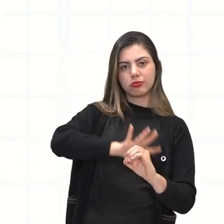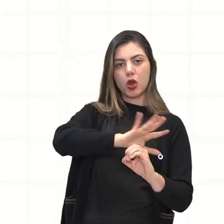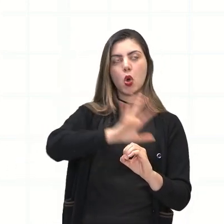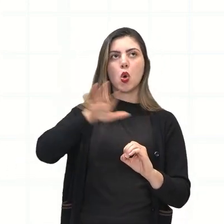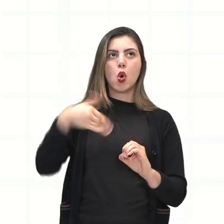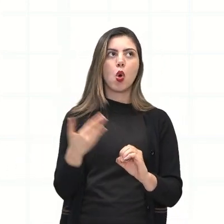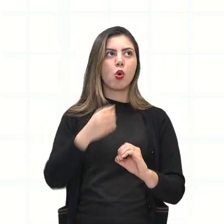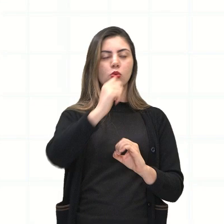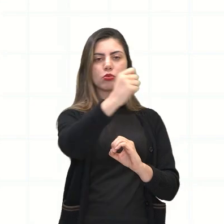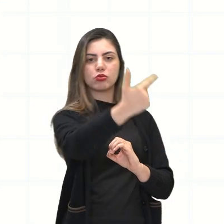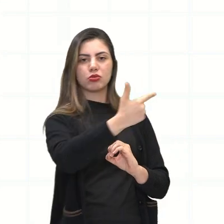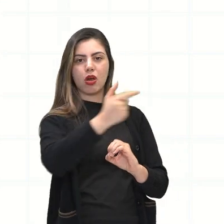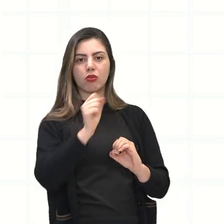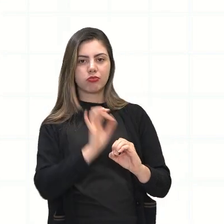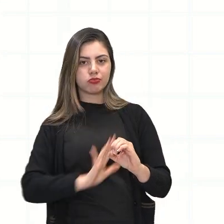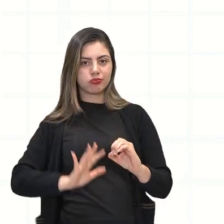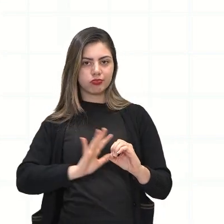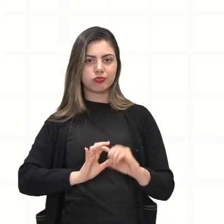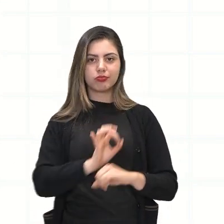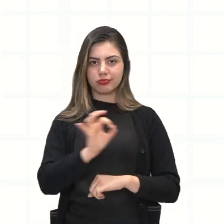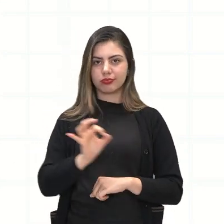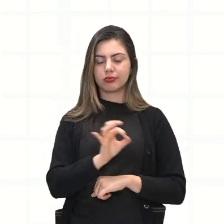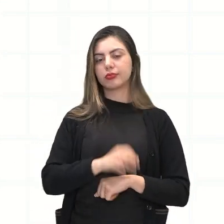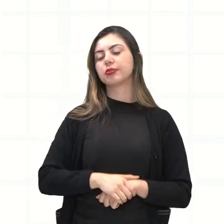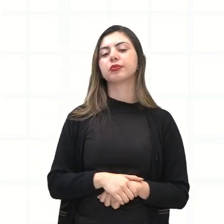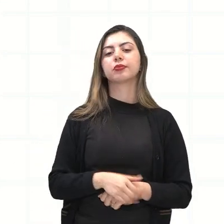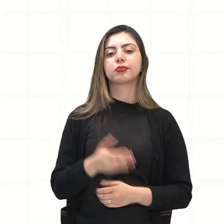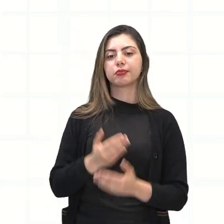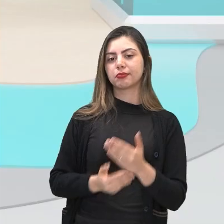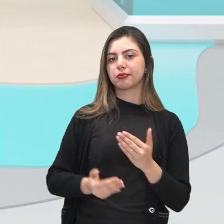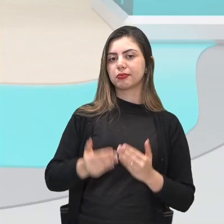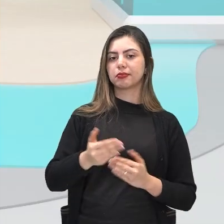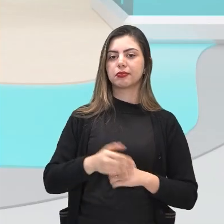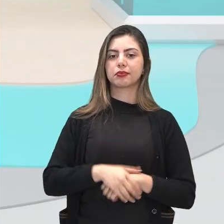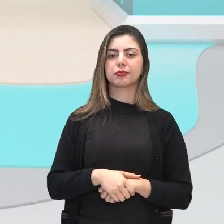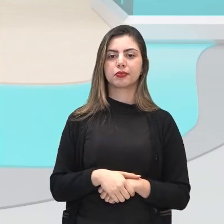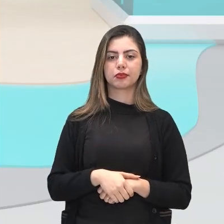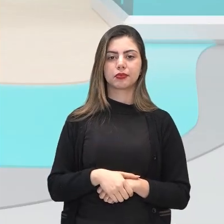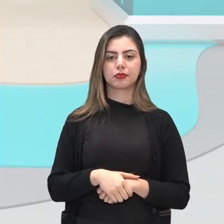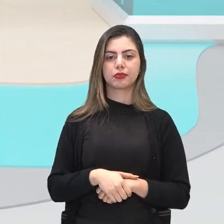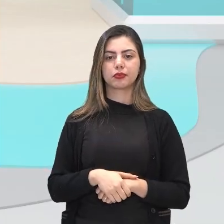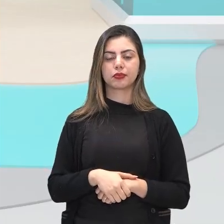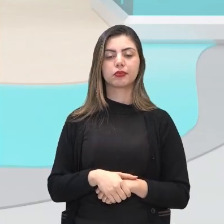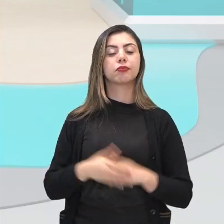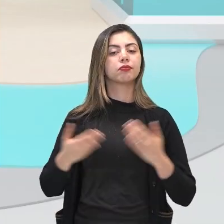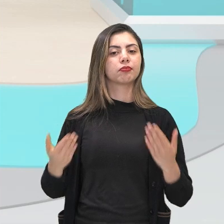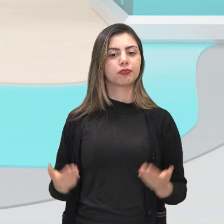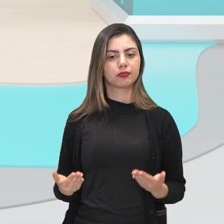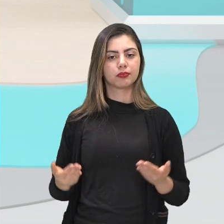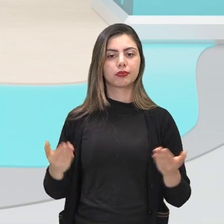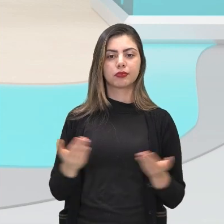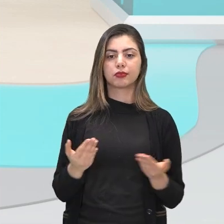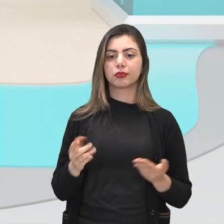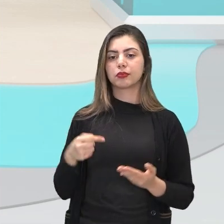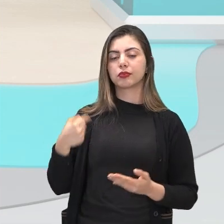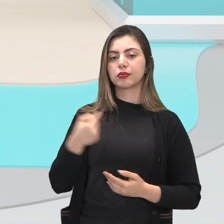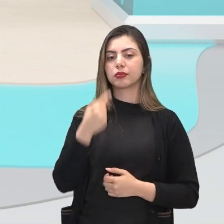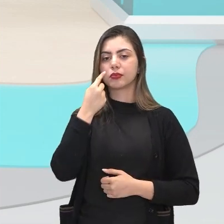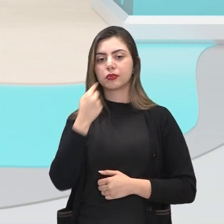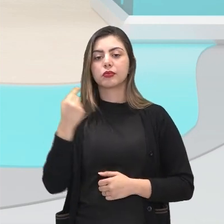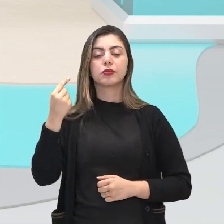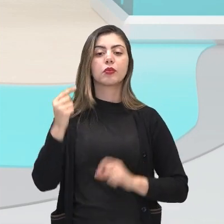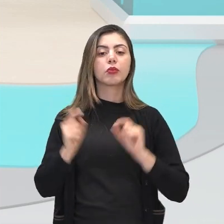projetada. Certinho? Vamos então avançando? E aqui vamos dar uma observada